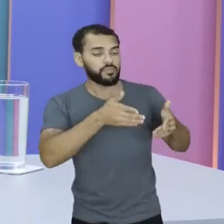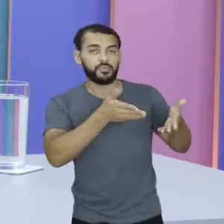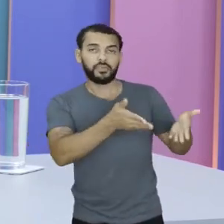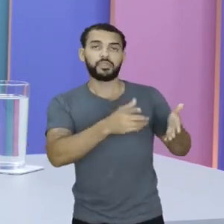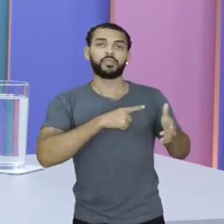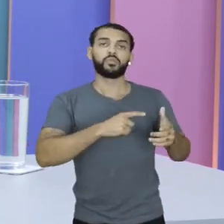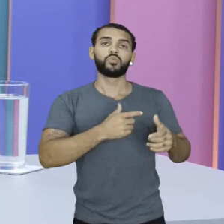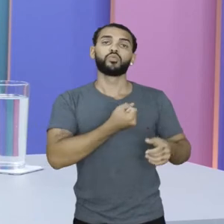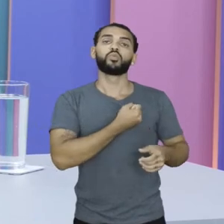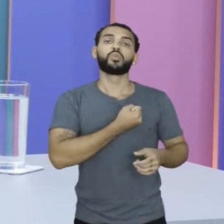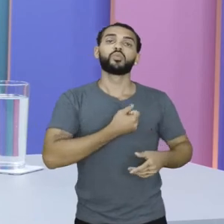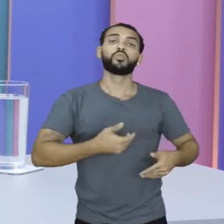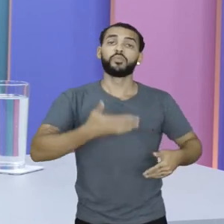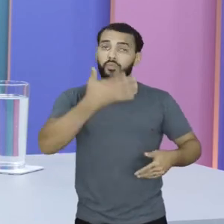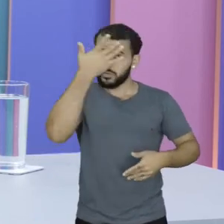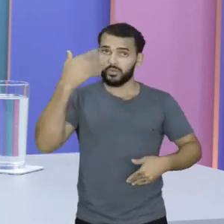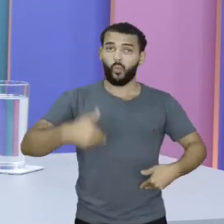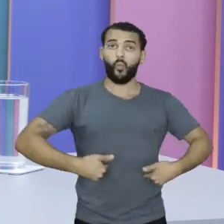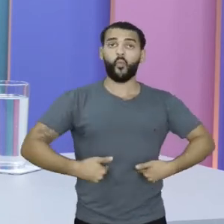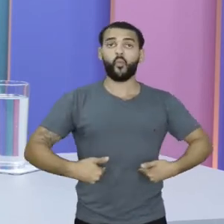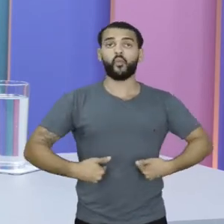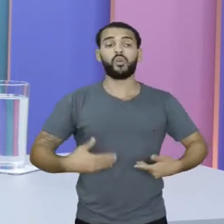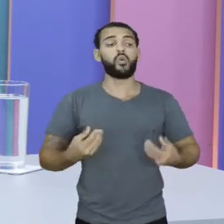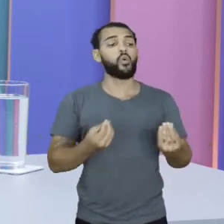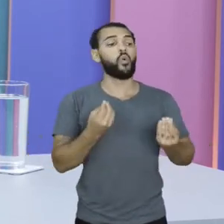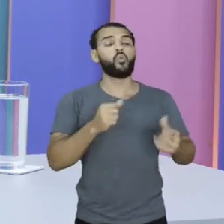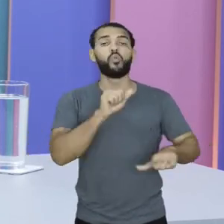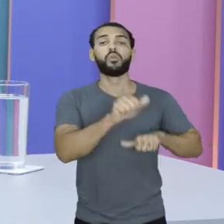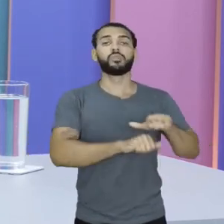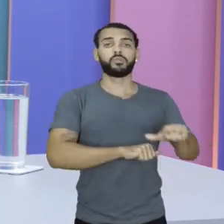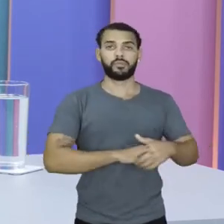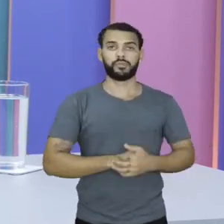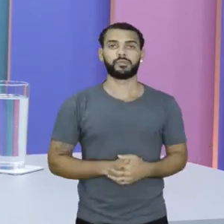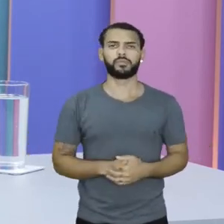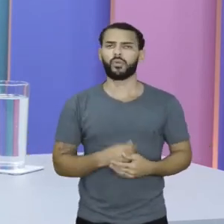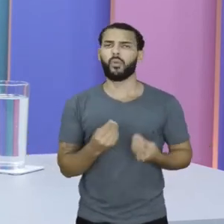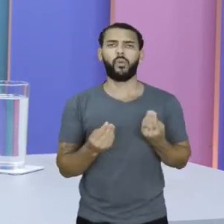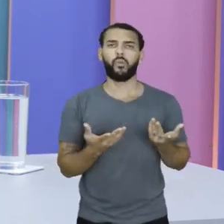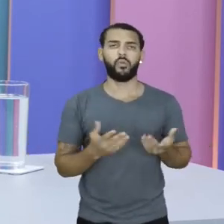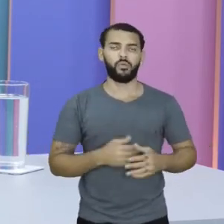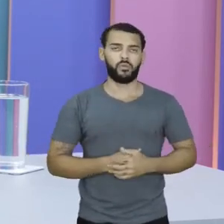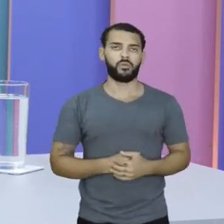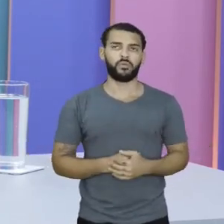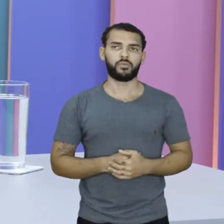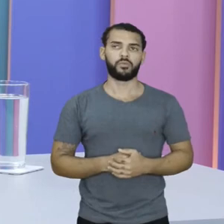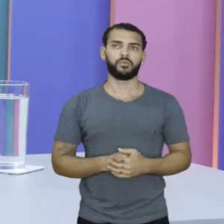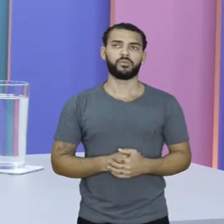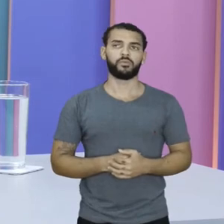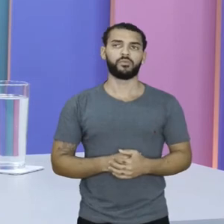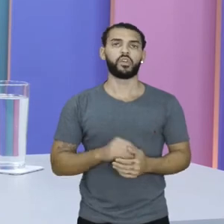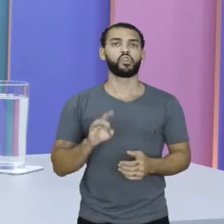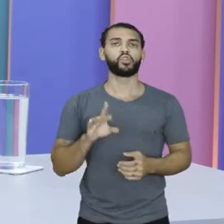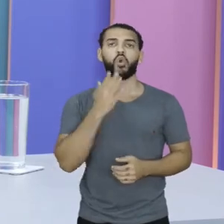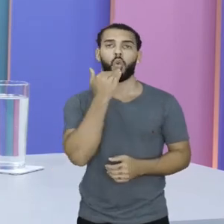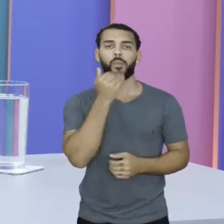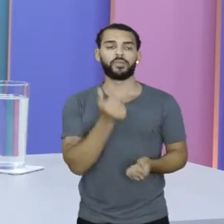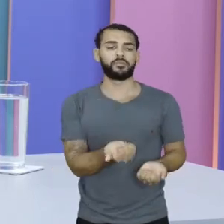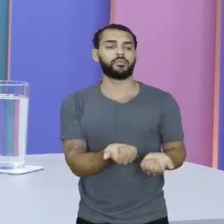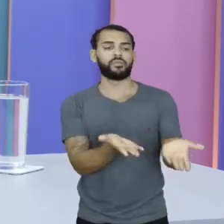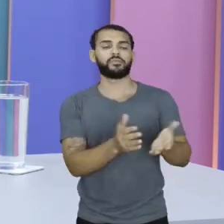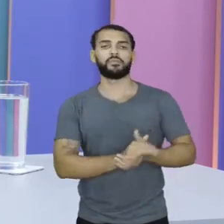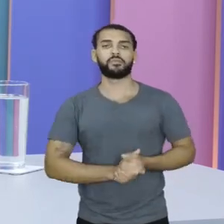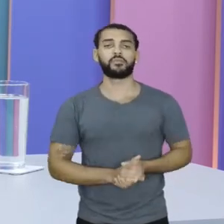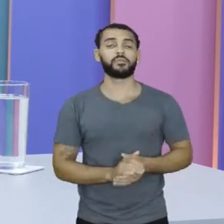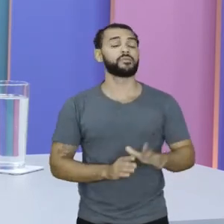muita propriedade, né, mas para enfrentar a fome, né, não basta pôr comida no prato,